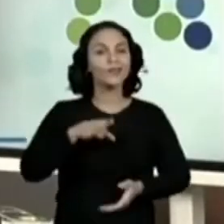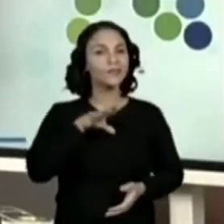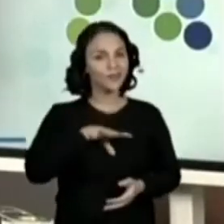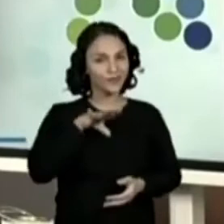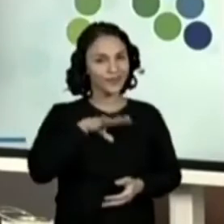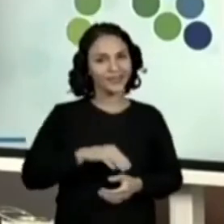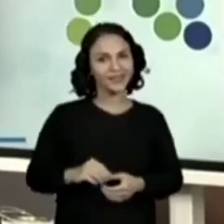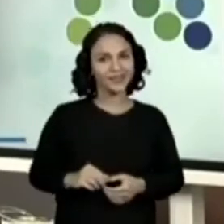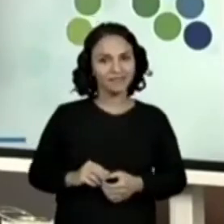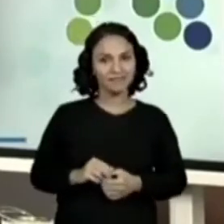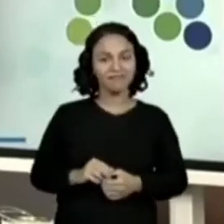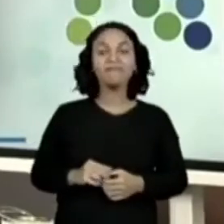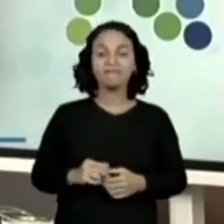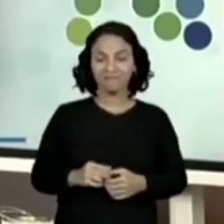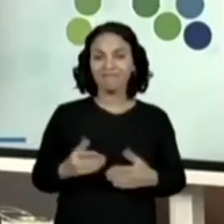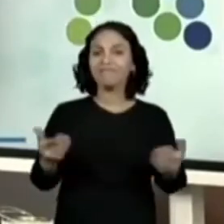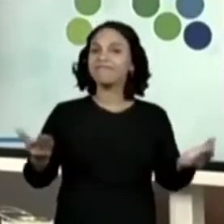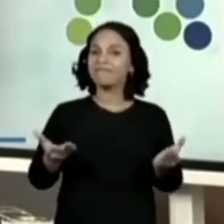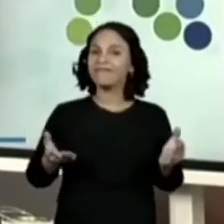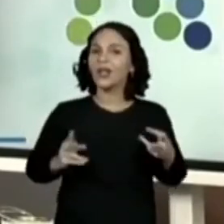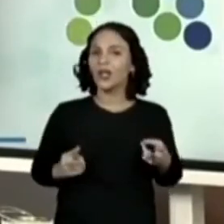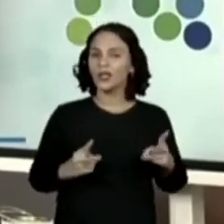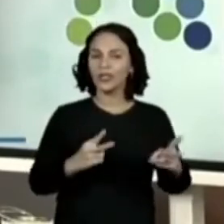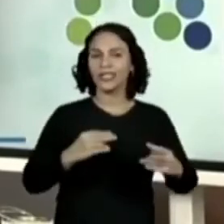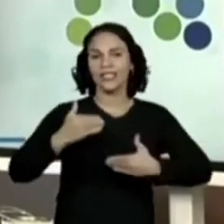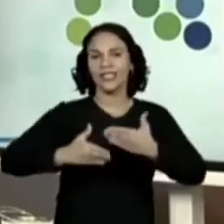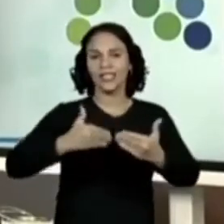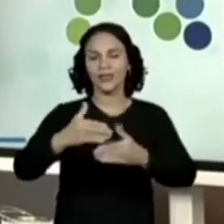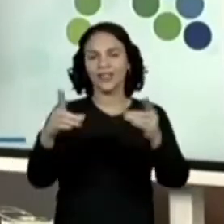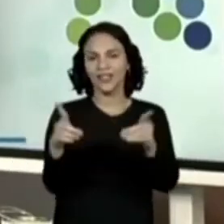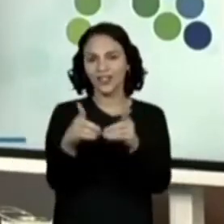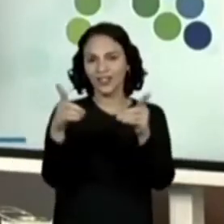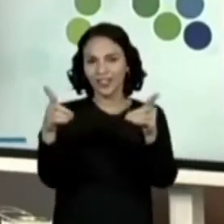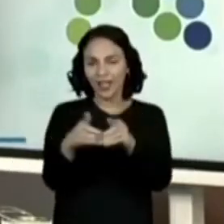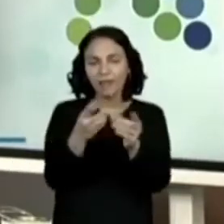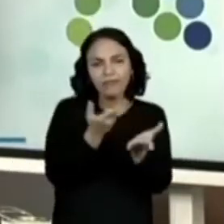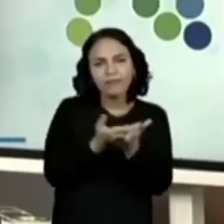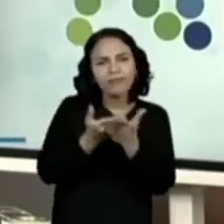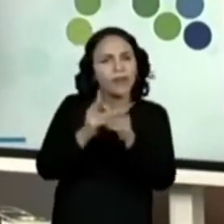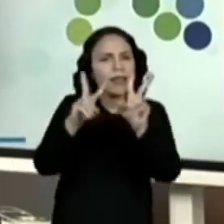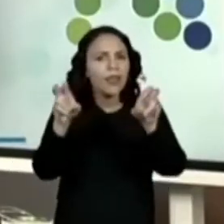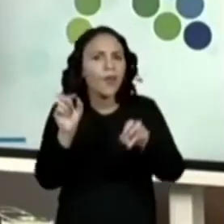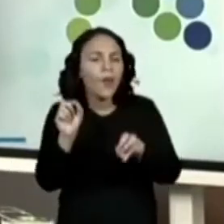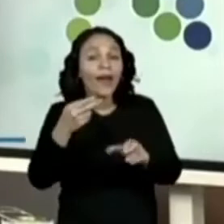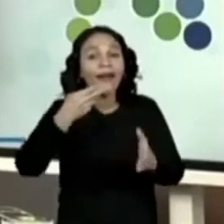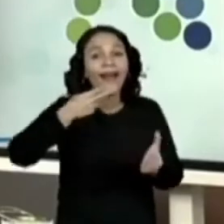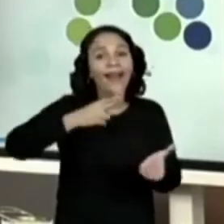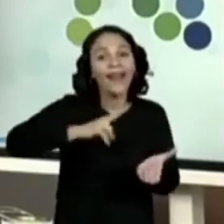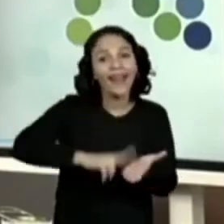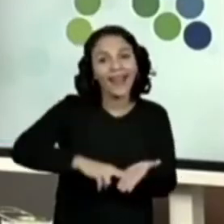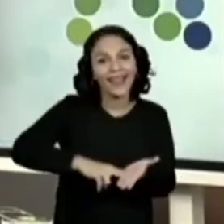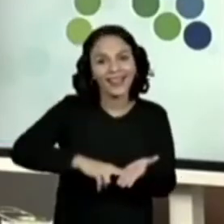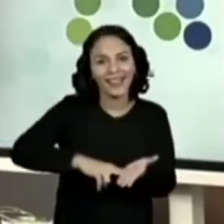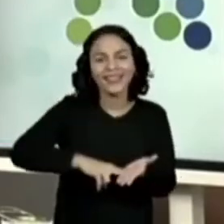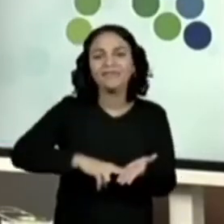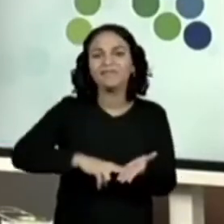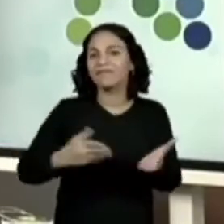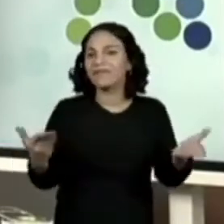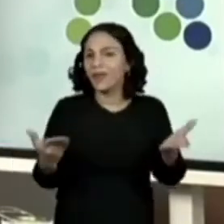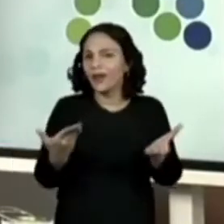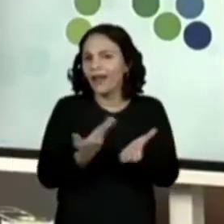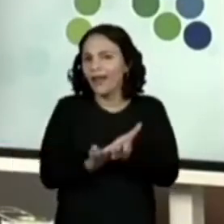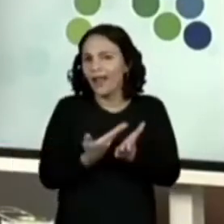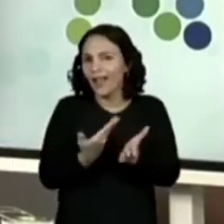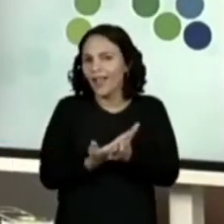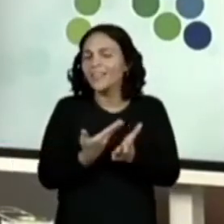portuguesa. Vamos dar continuidade à sequência didática em que estamos estudando sobre cartas e nossa aula de